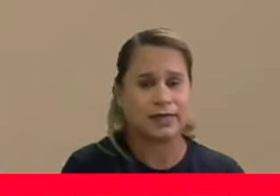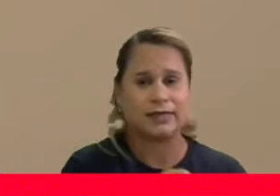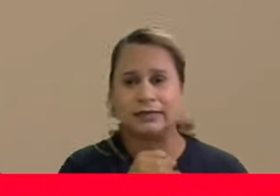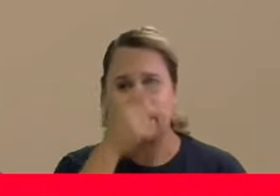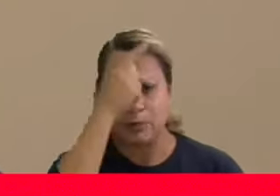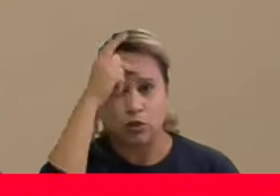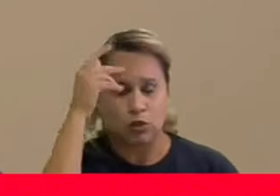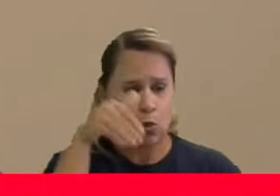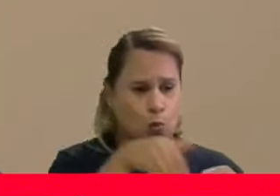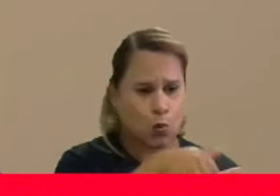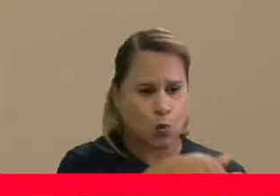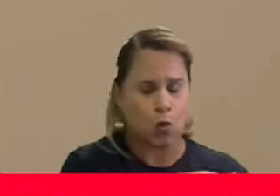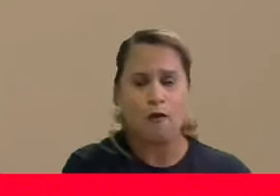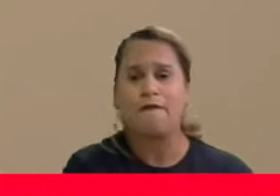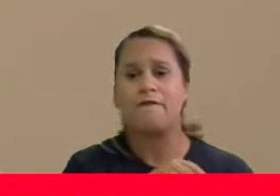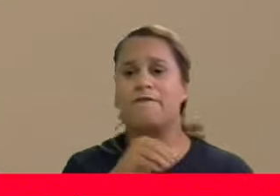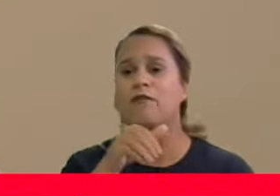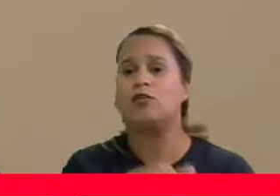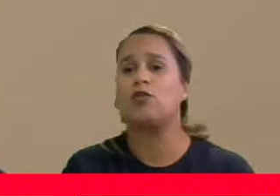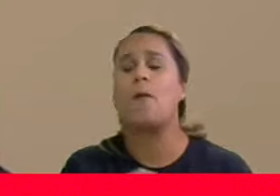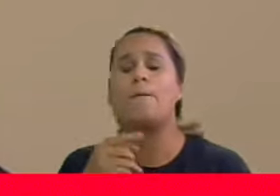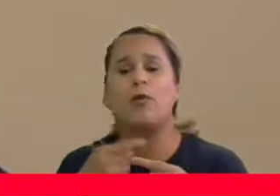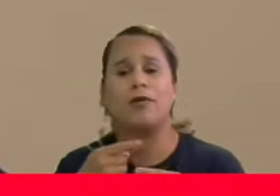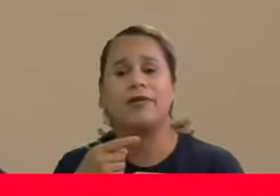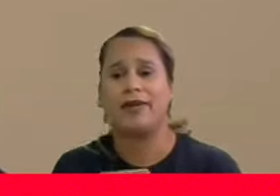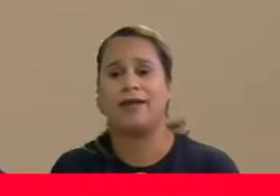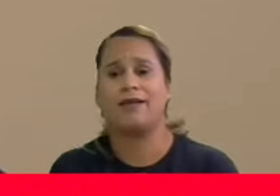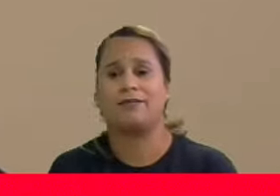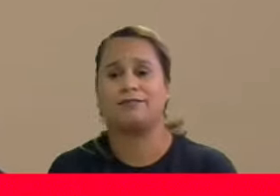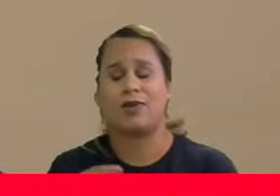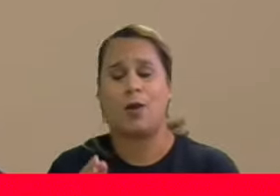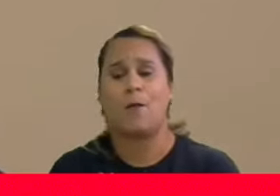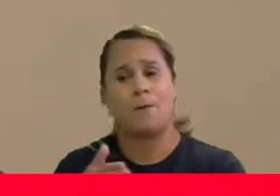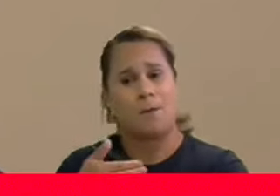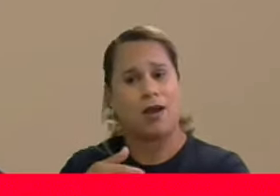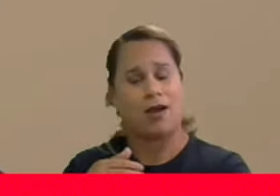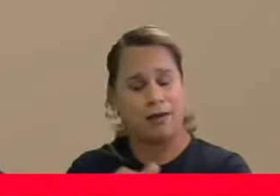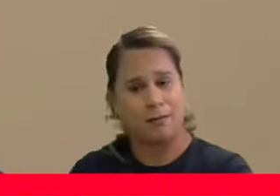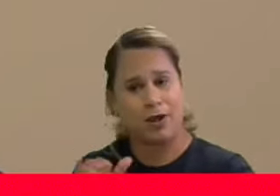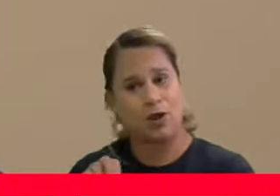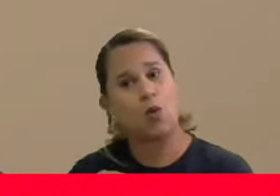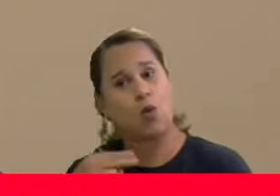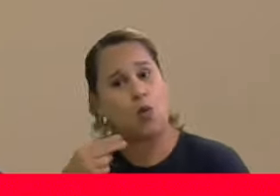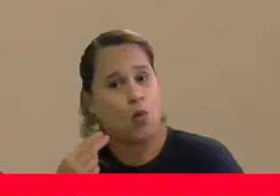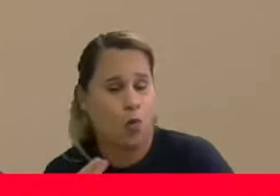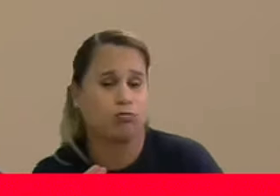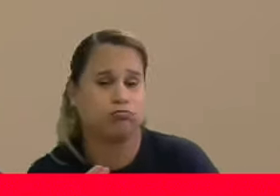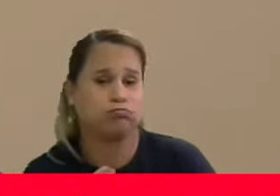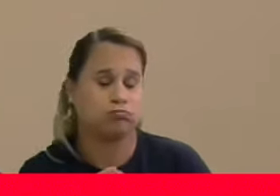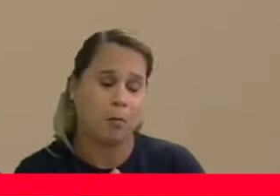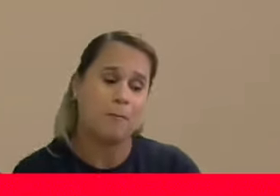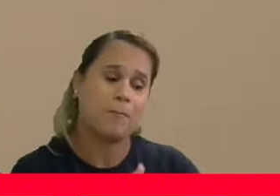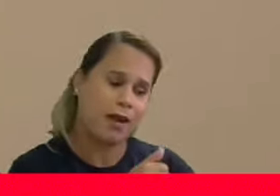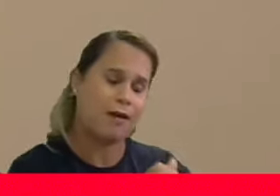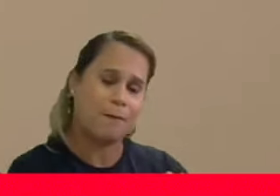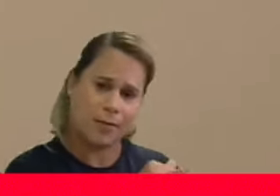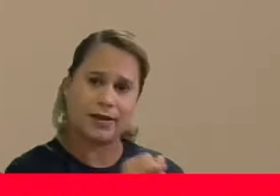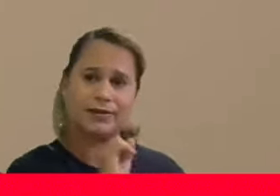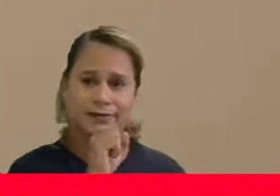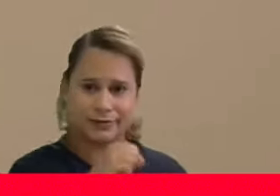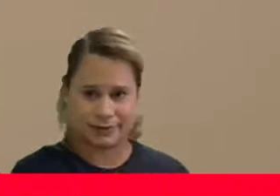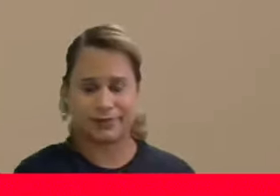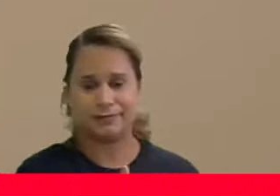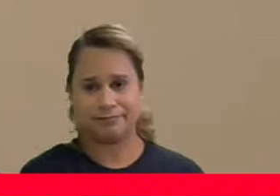da pré-campanha ou apesar da pré-campanha. Como diz a defesa, em disputa em que os principais concorrentes eram um